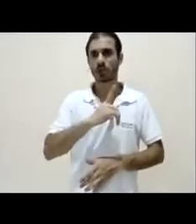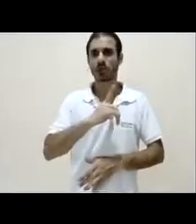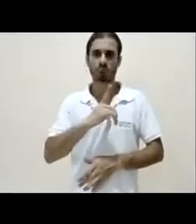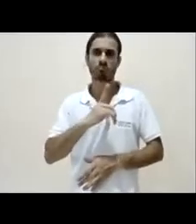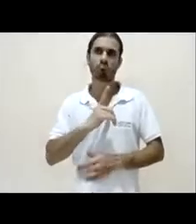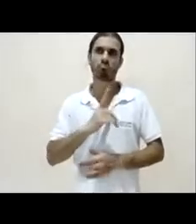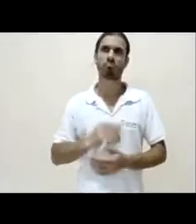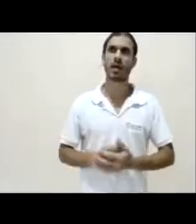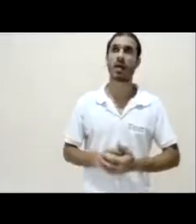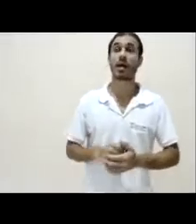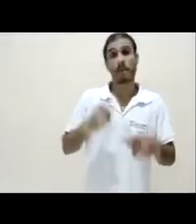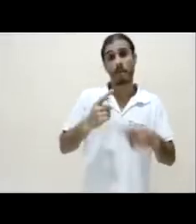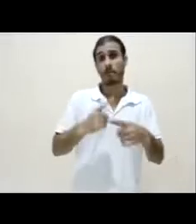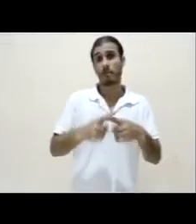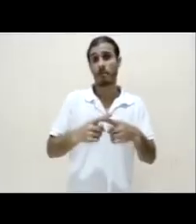fazer junto